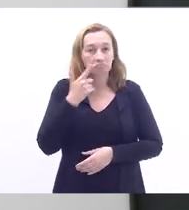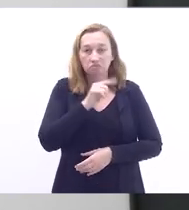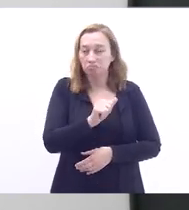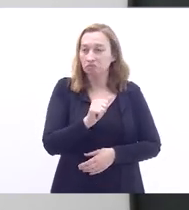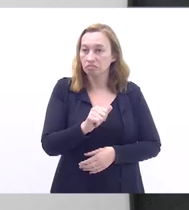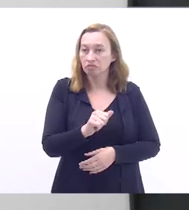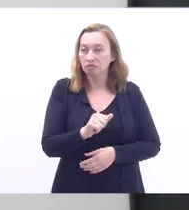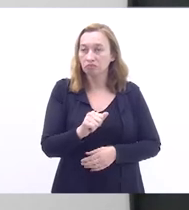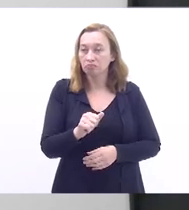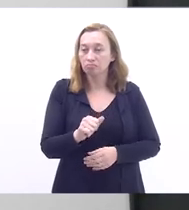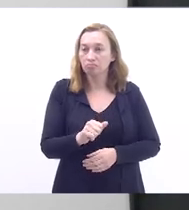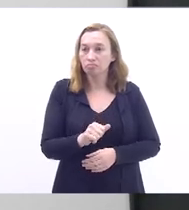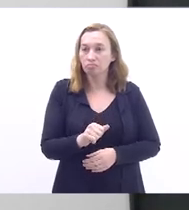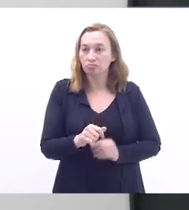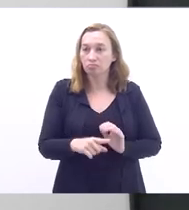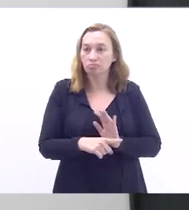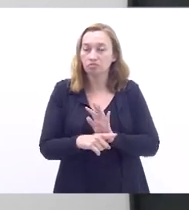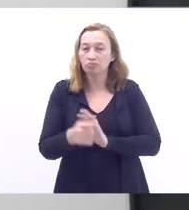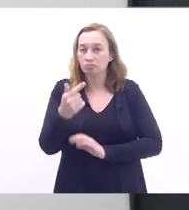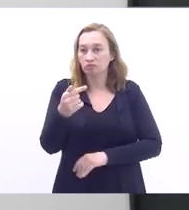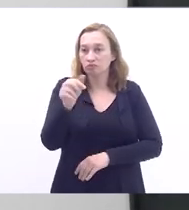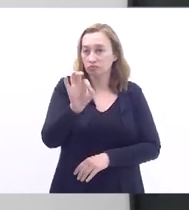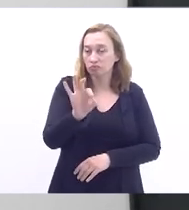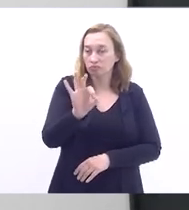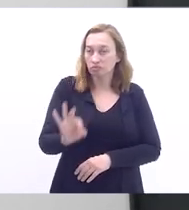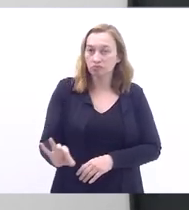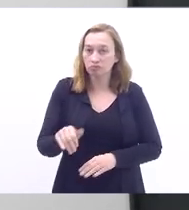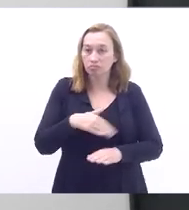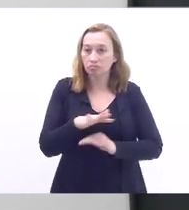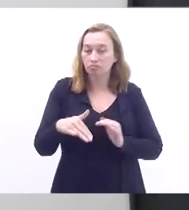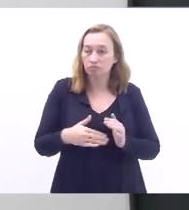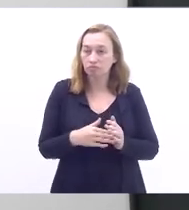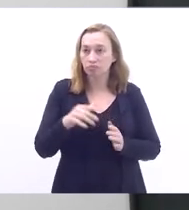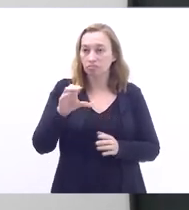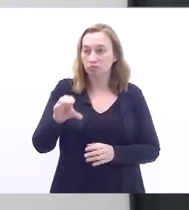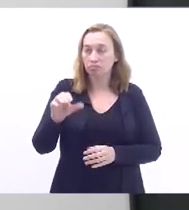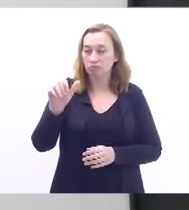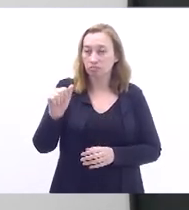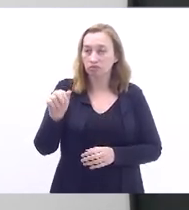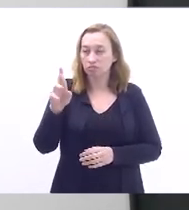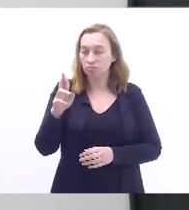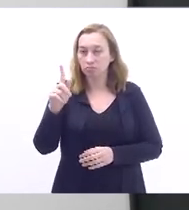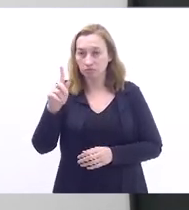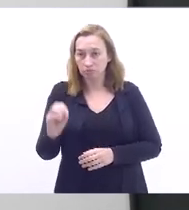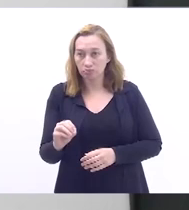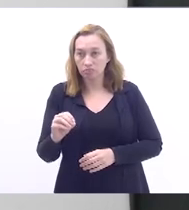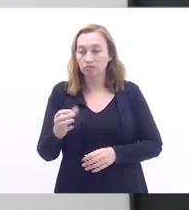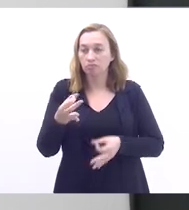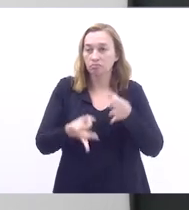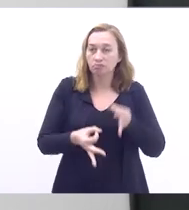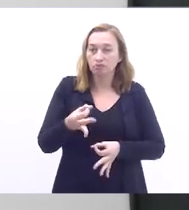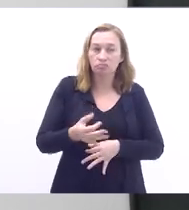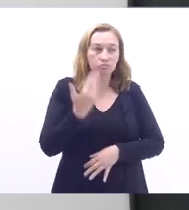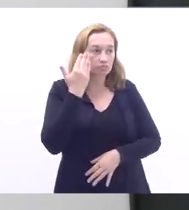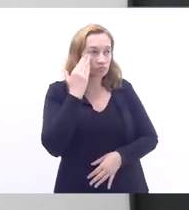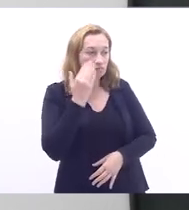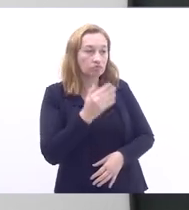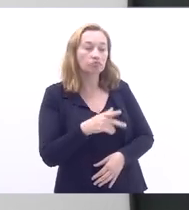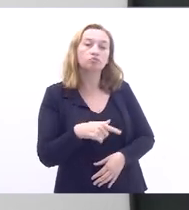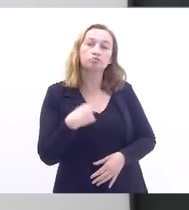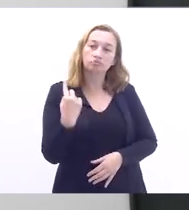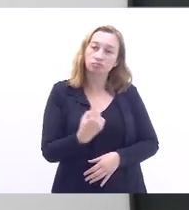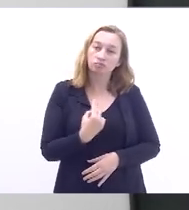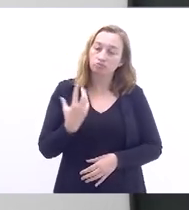conseguimos Atende atende o setenta por cento de todos os cargos o júri entendeu que era dessa forma a gente entrou